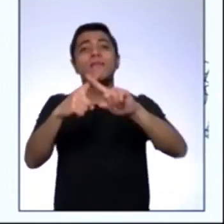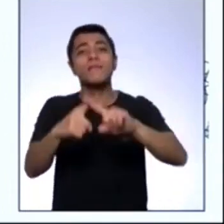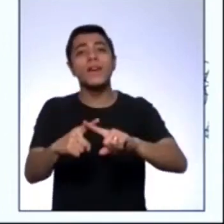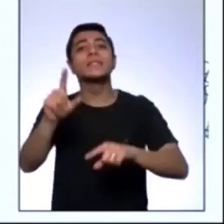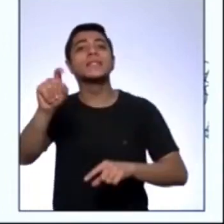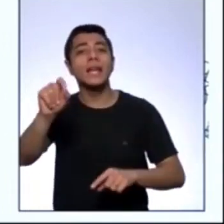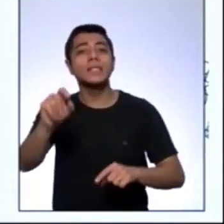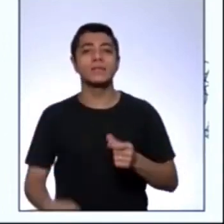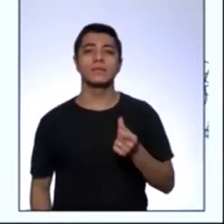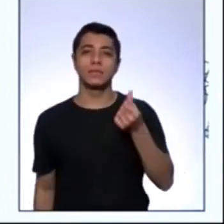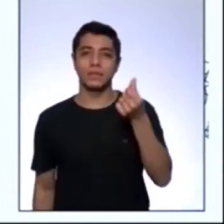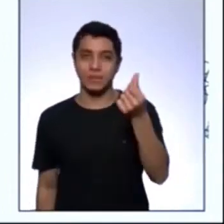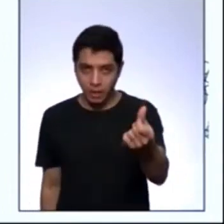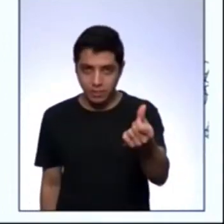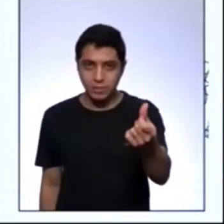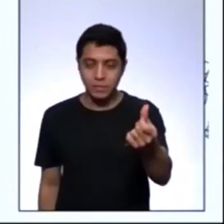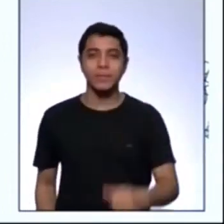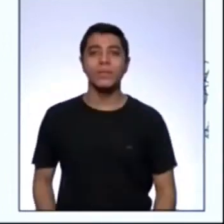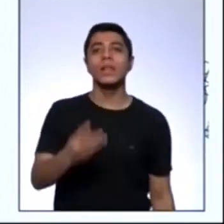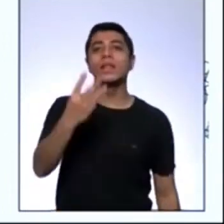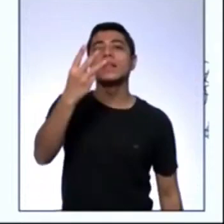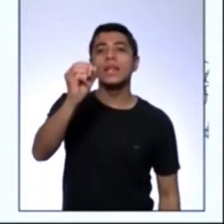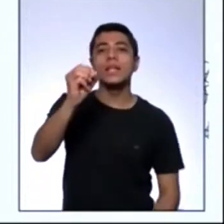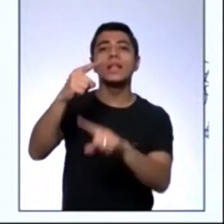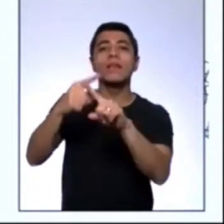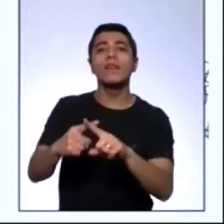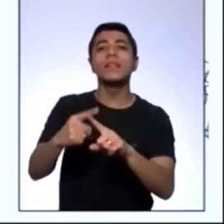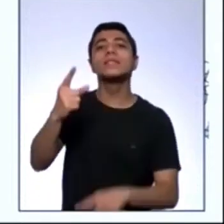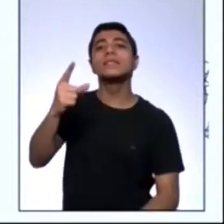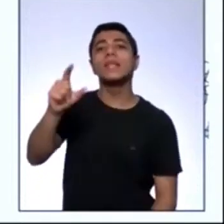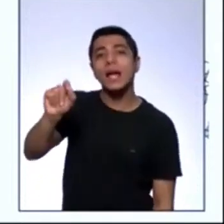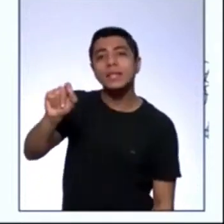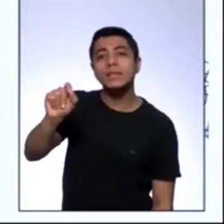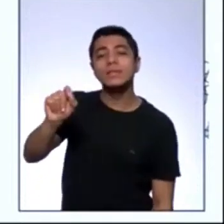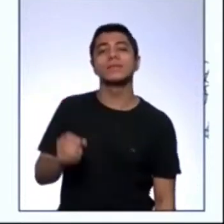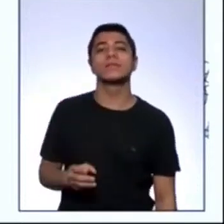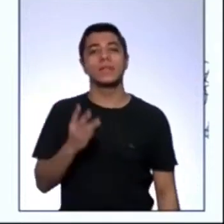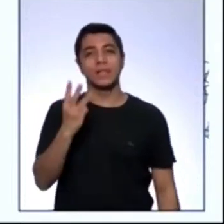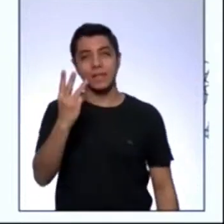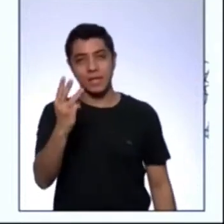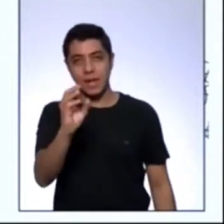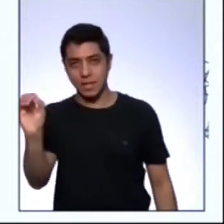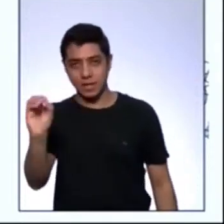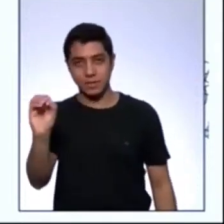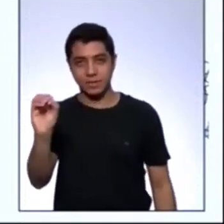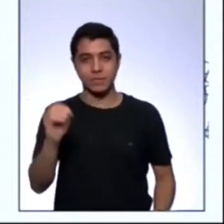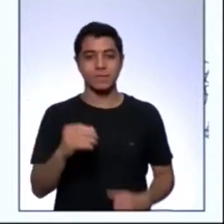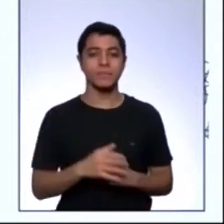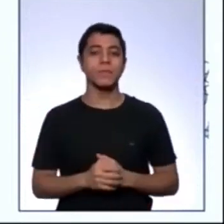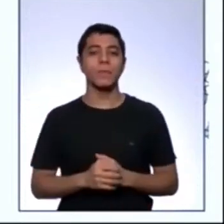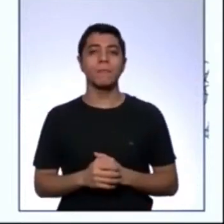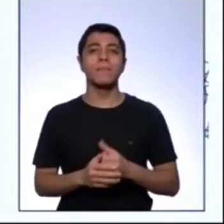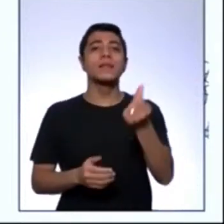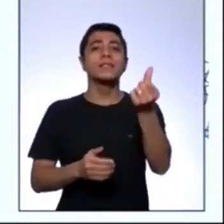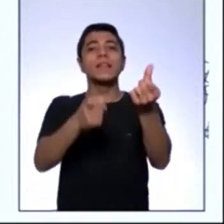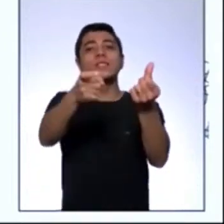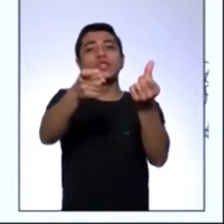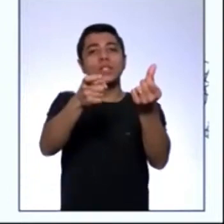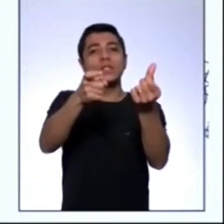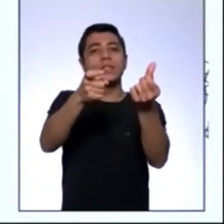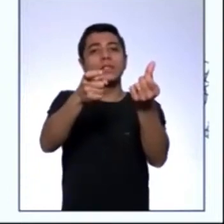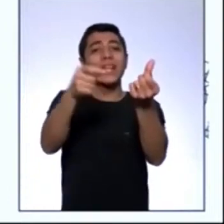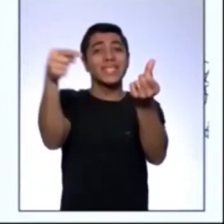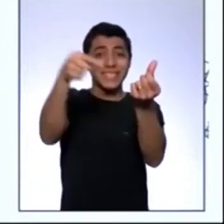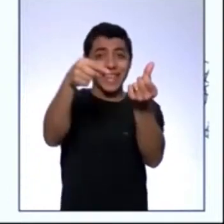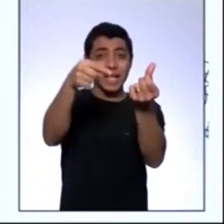da 300 aí vocês que está multiplicando passa dividindo Então você tem o total São